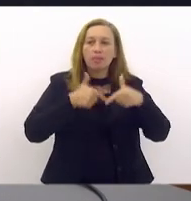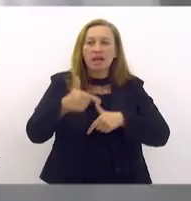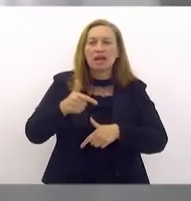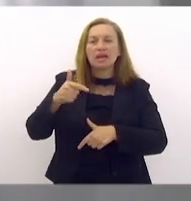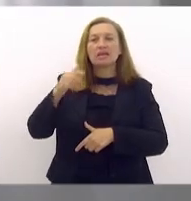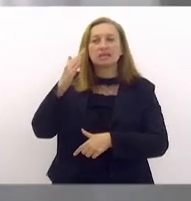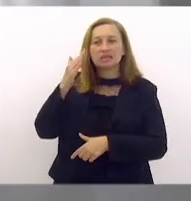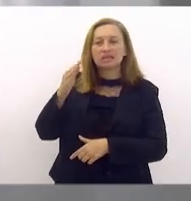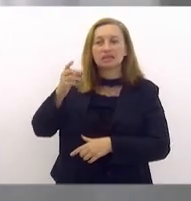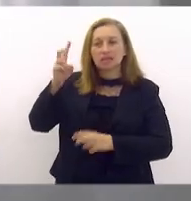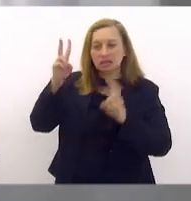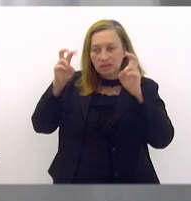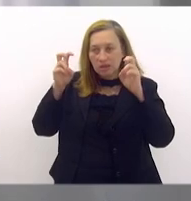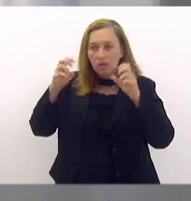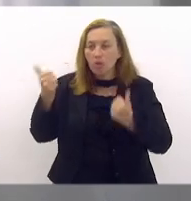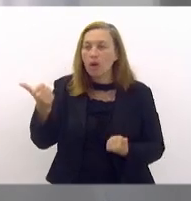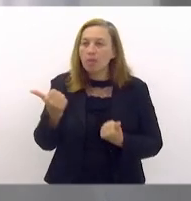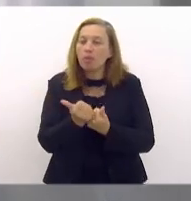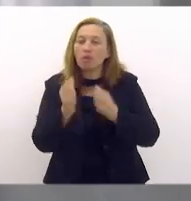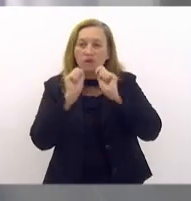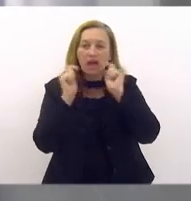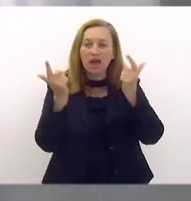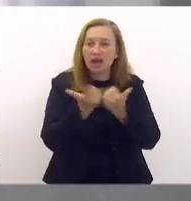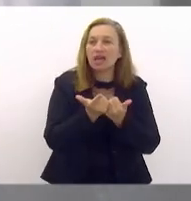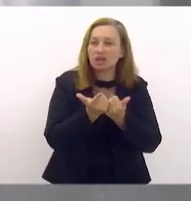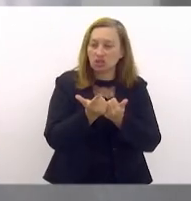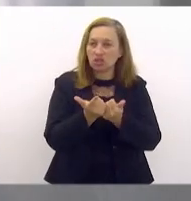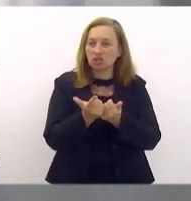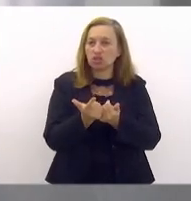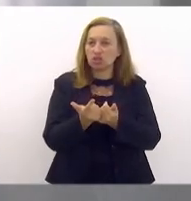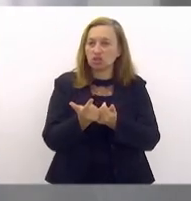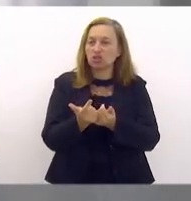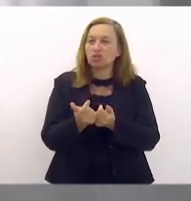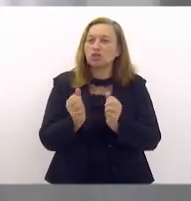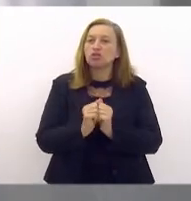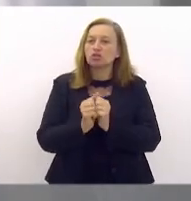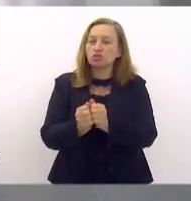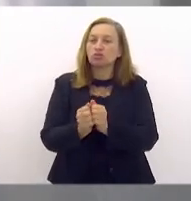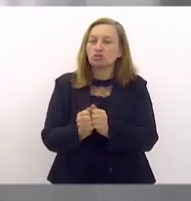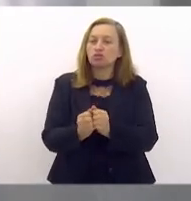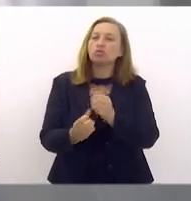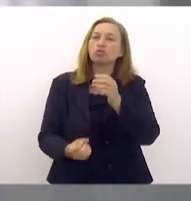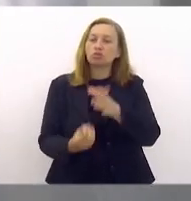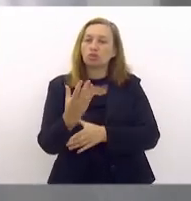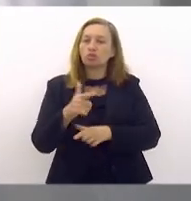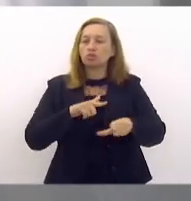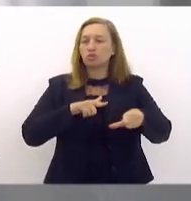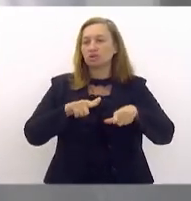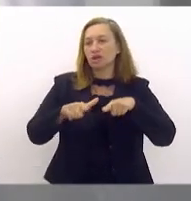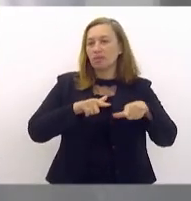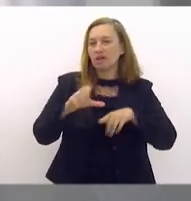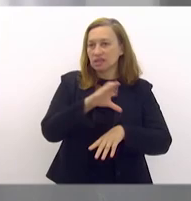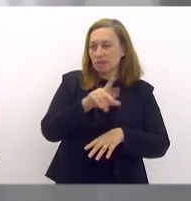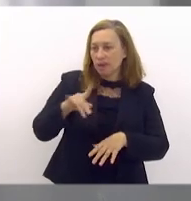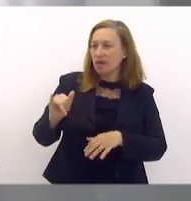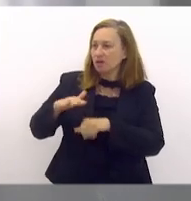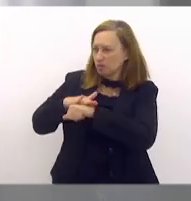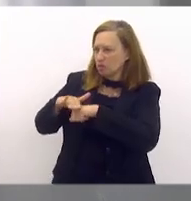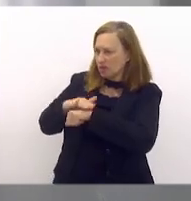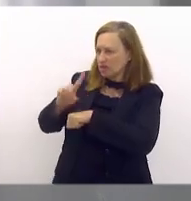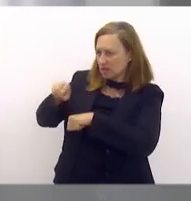com o apoio da Assembleia Legislativa como sendo fruto também de um trabalho dessa CPI. Vamos